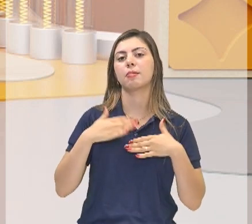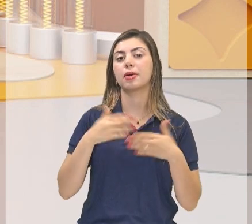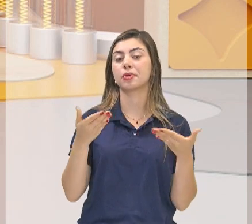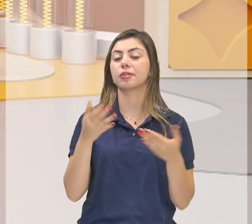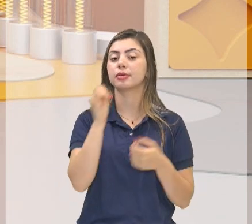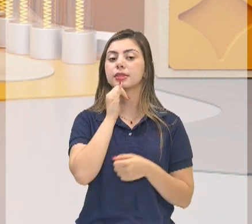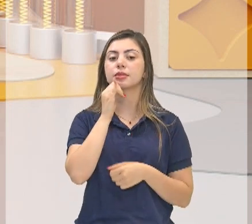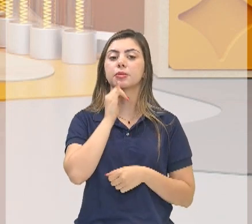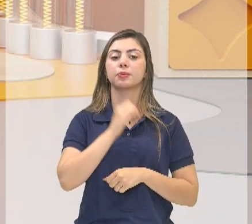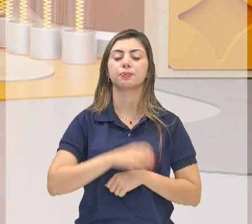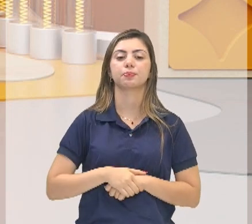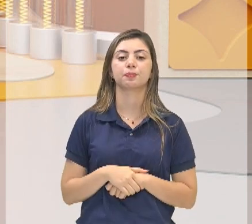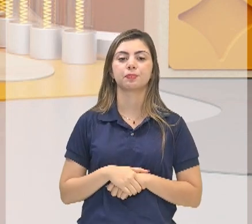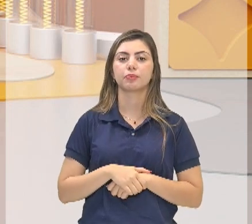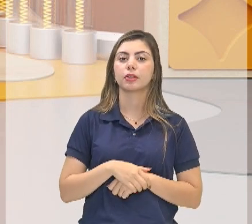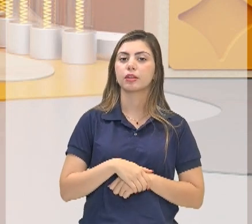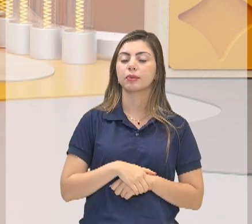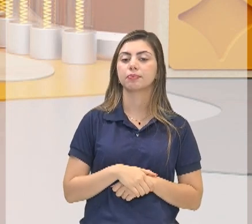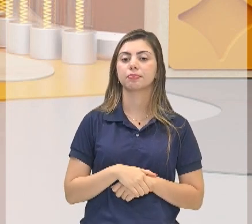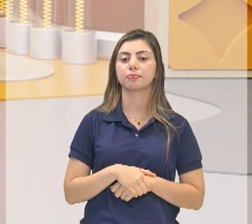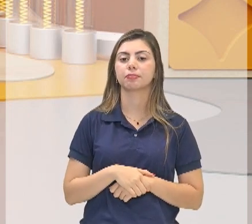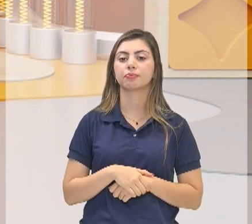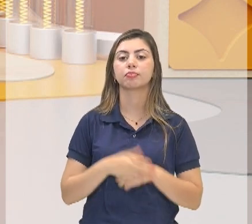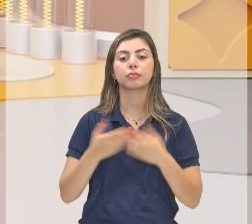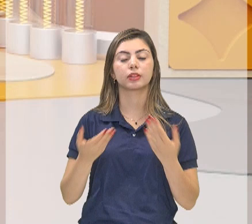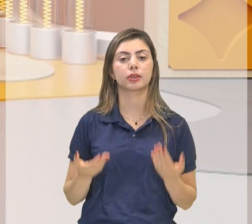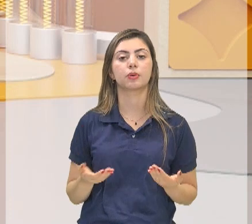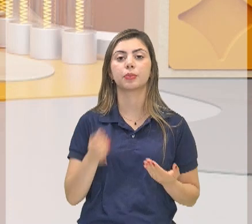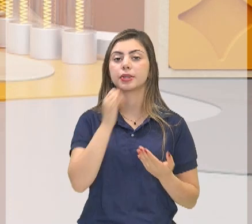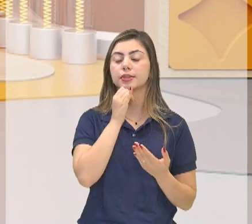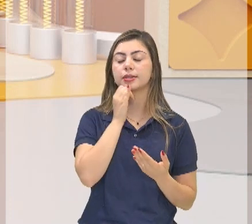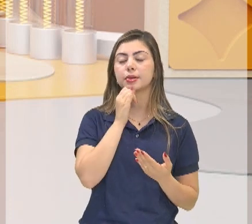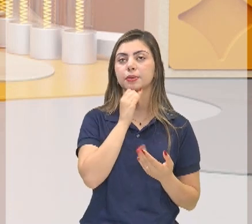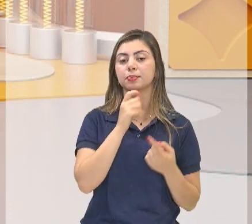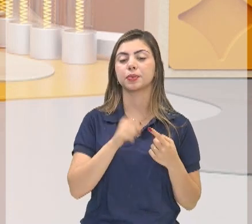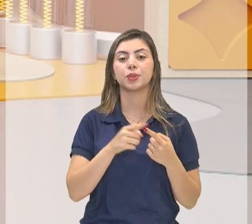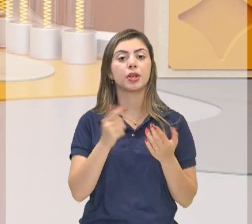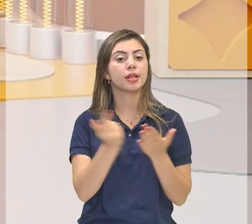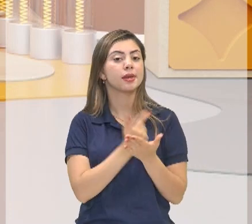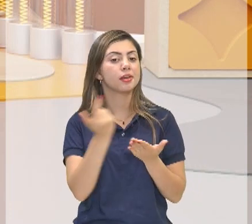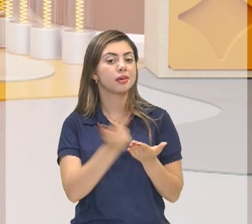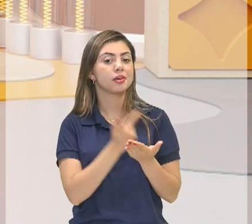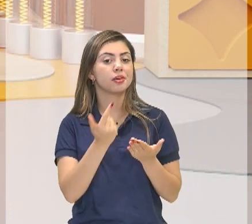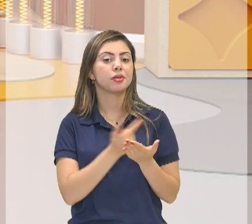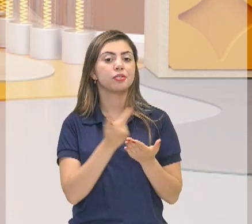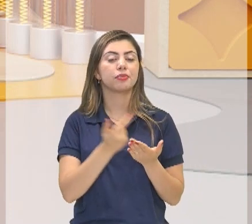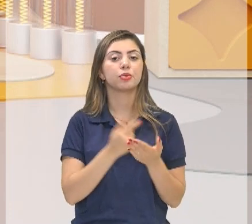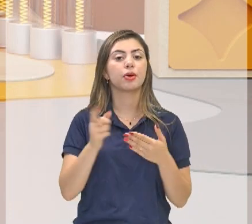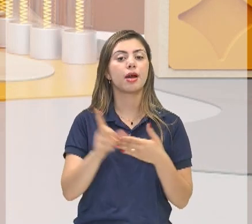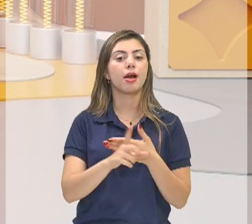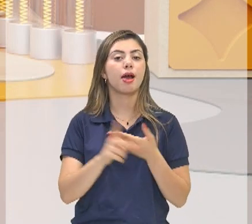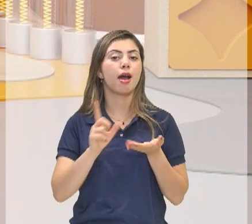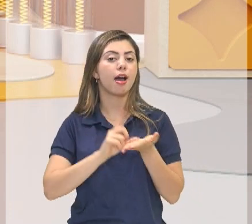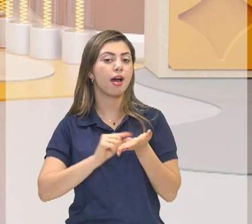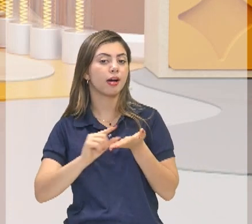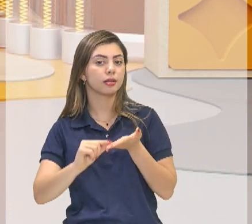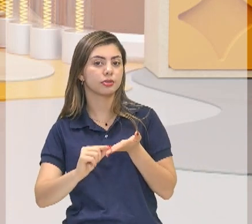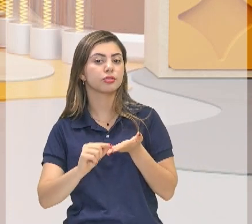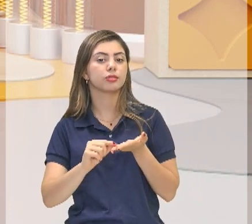exemplo. Os exemplos, eles incluem o quê? Os livros, os artigos